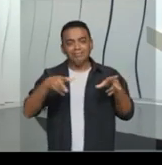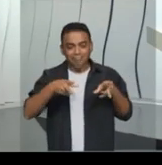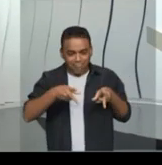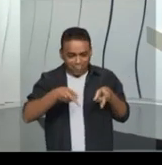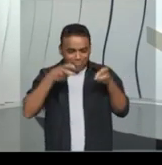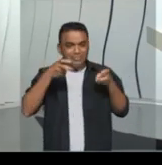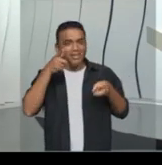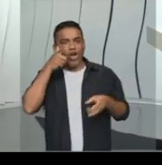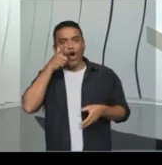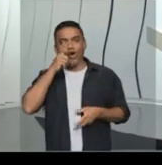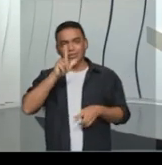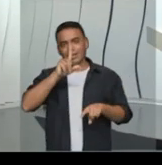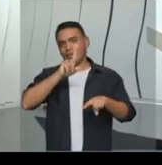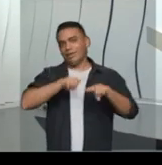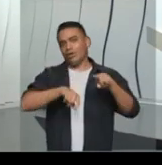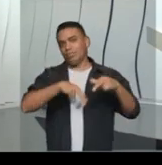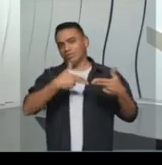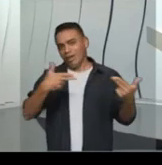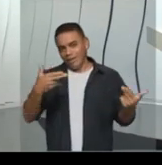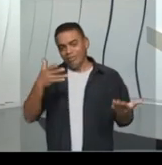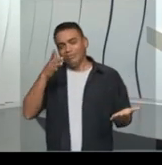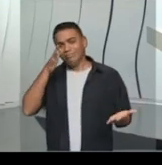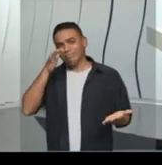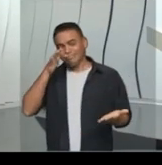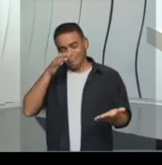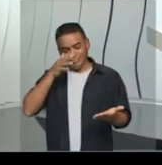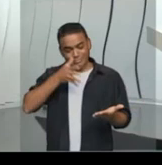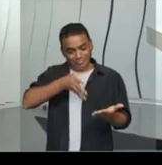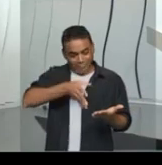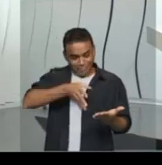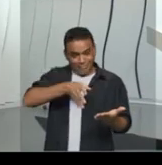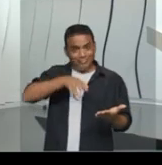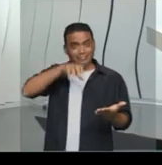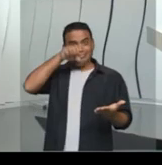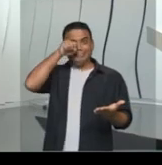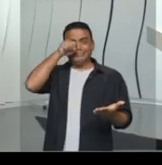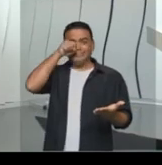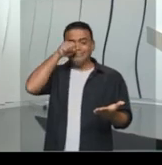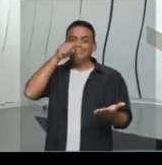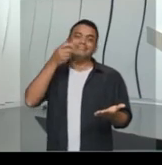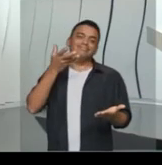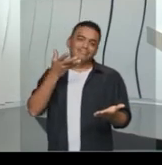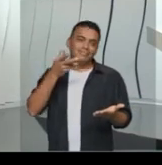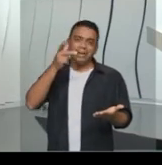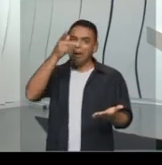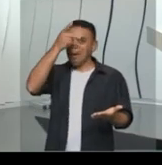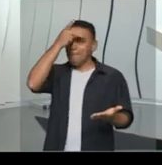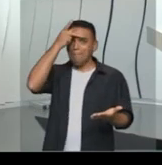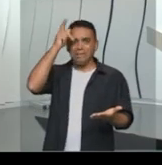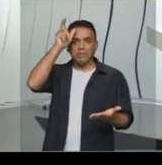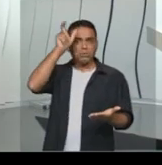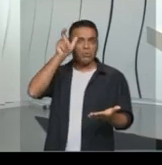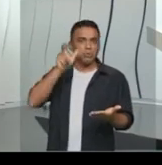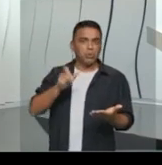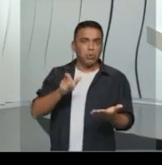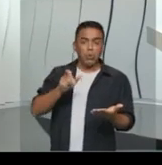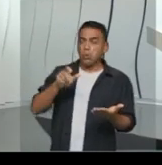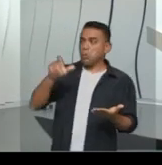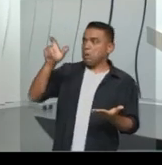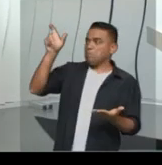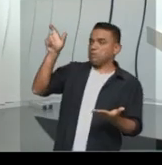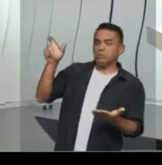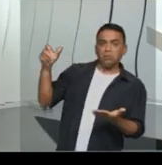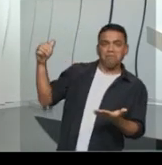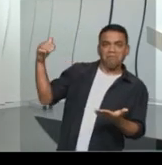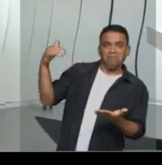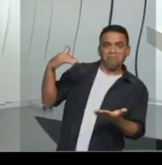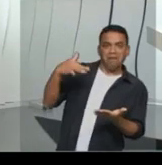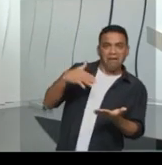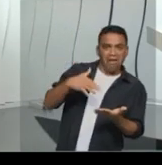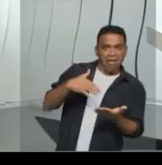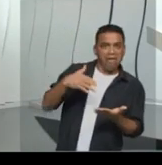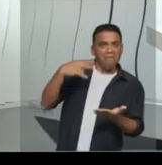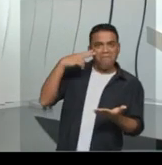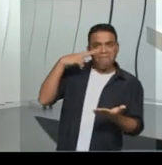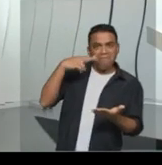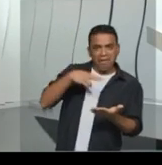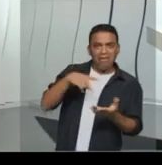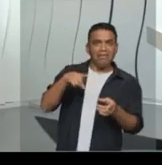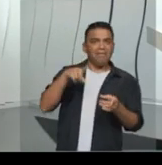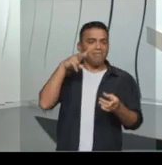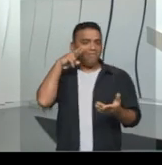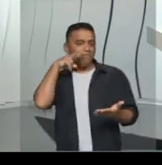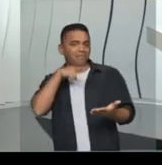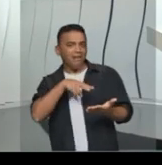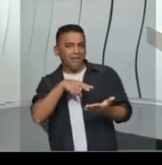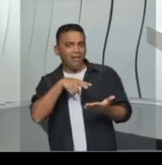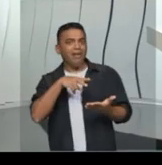aí, esse raio de luz chega ao olho de um observador ou de outro observador, e esses